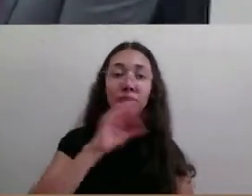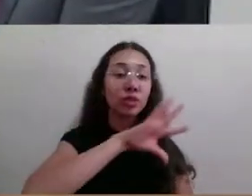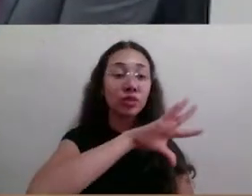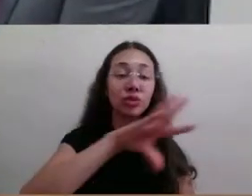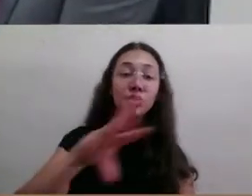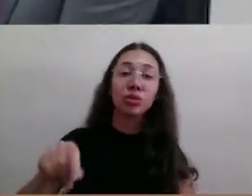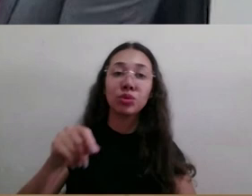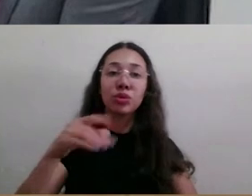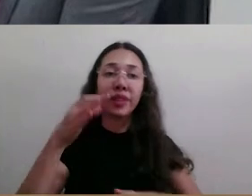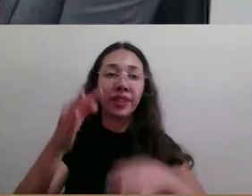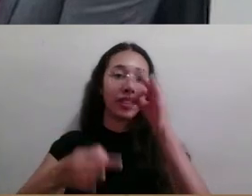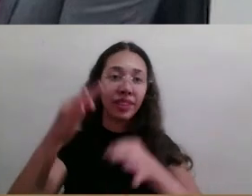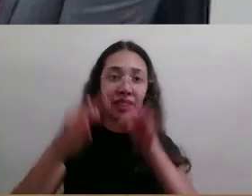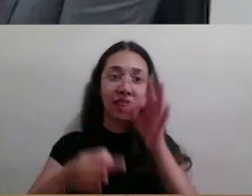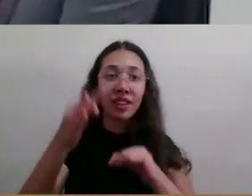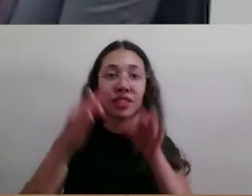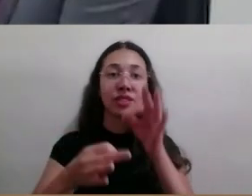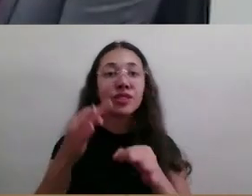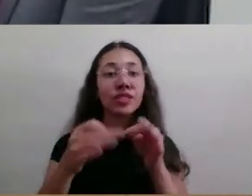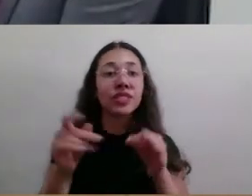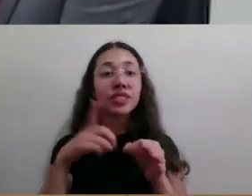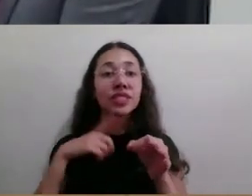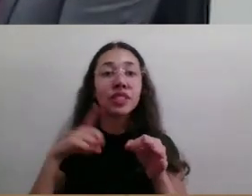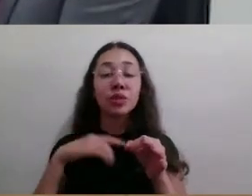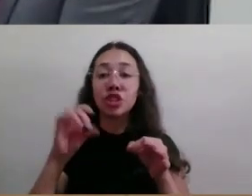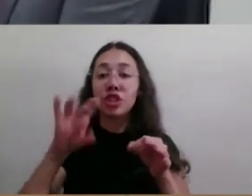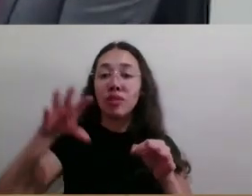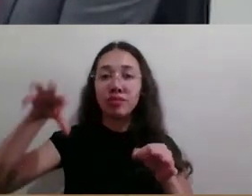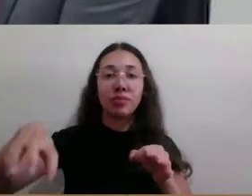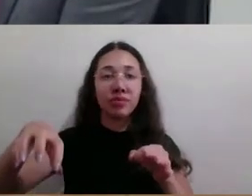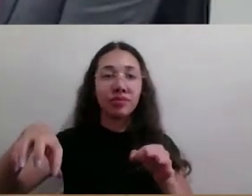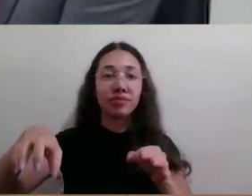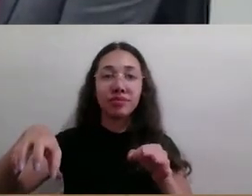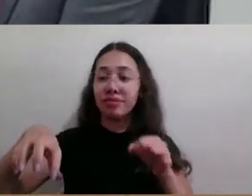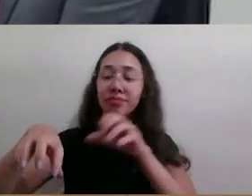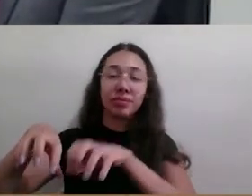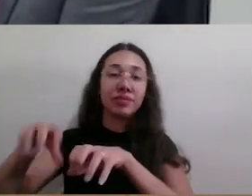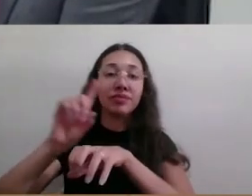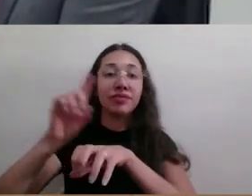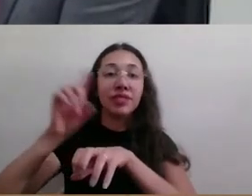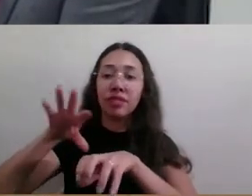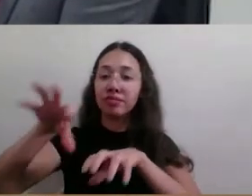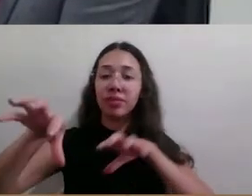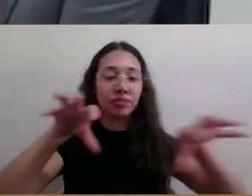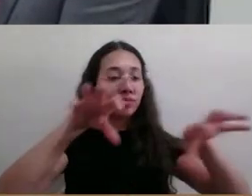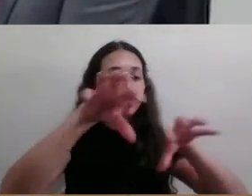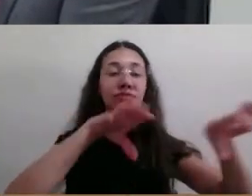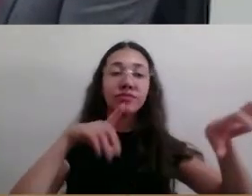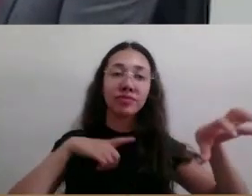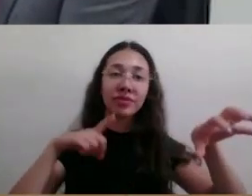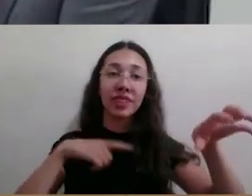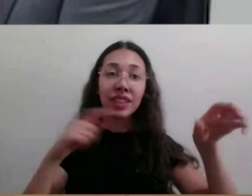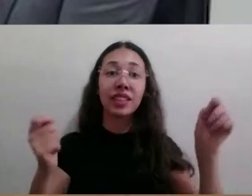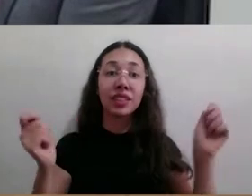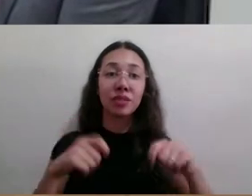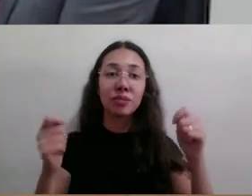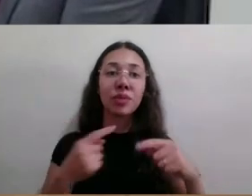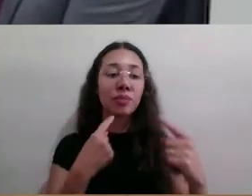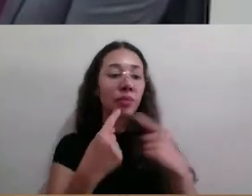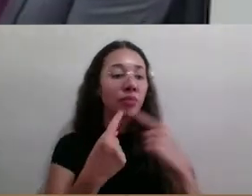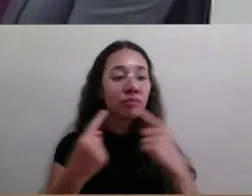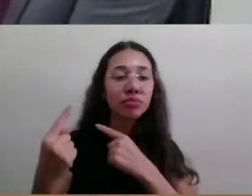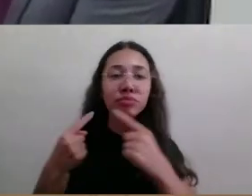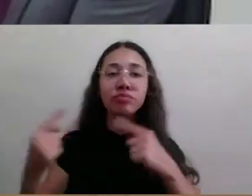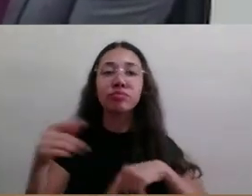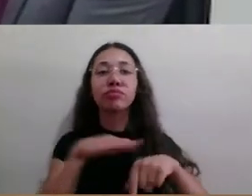justiça estão hoje se desterritorializando e se regionalizando. Então, o diálogo fica muito mais fluido e mais facilitado quando,